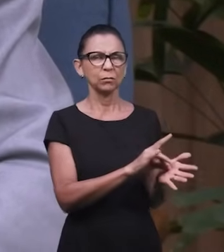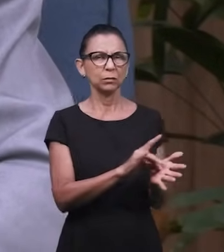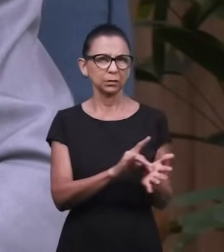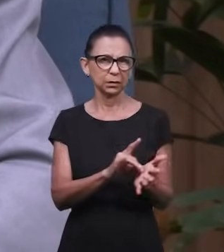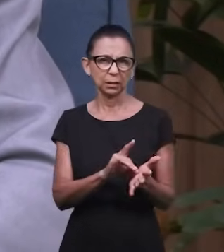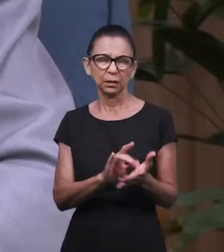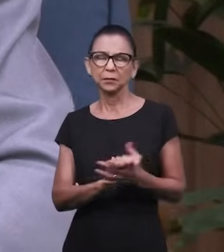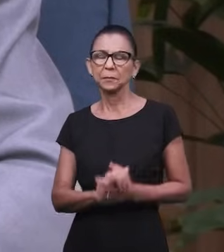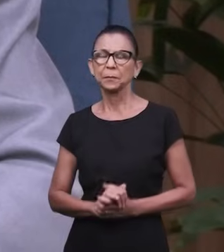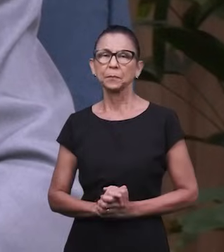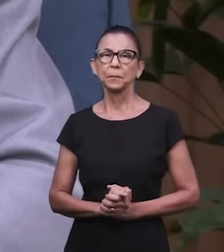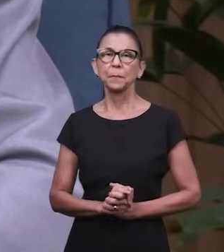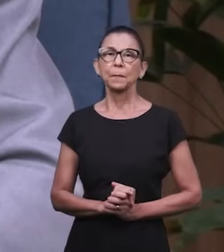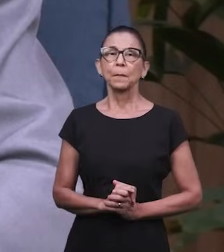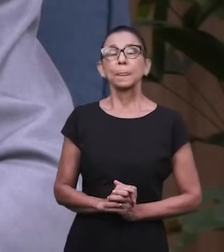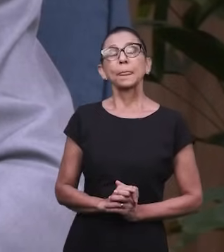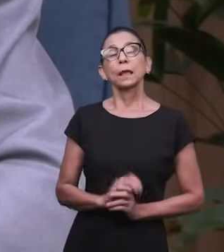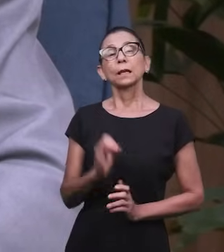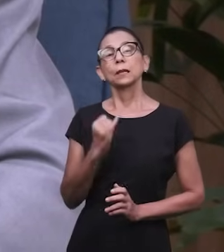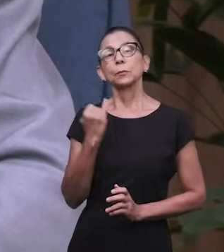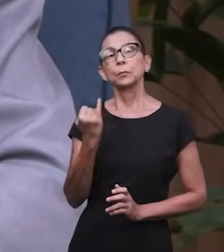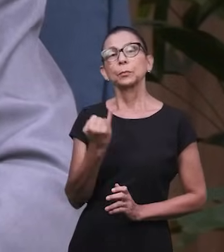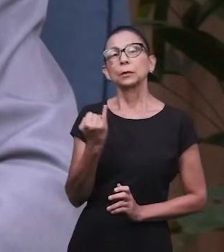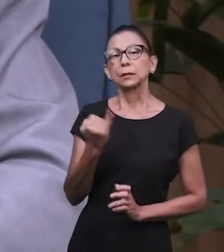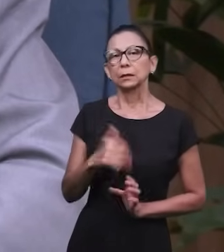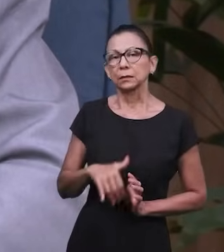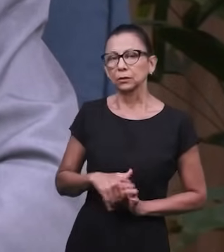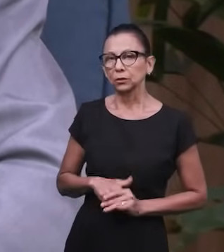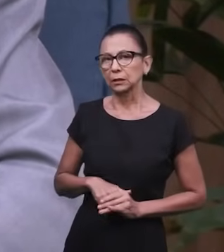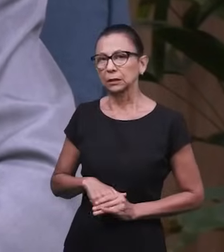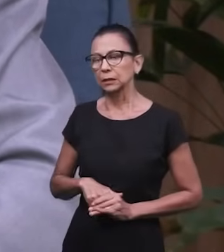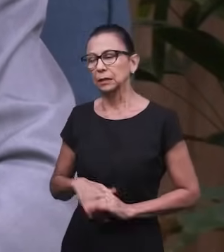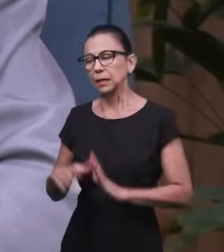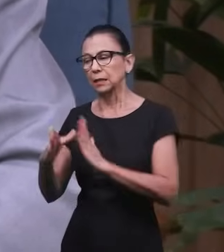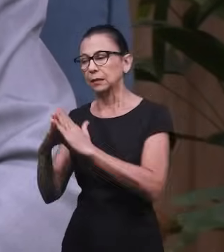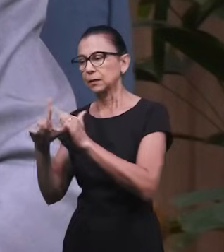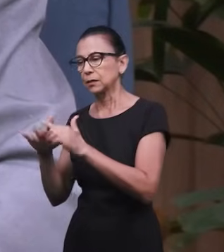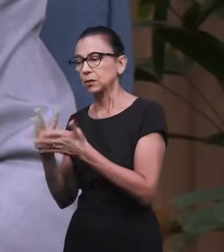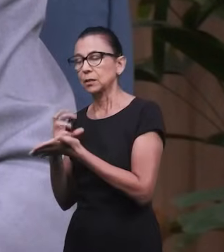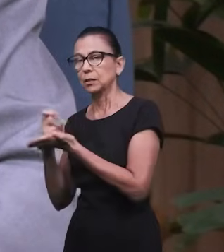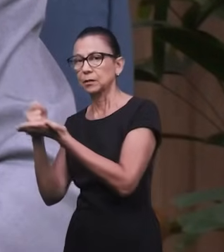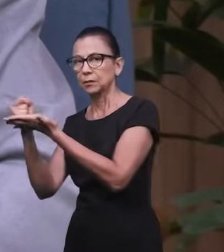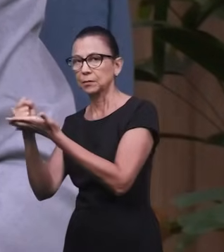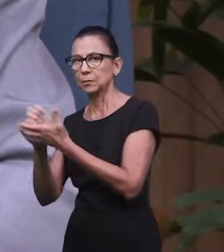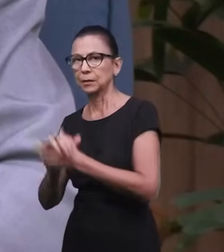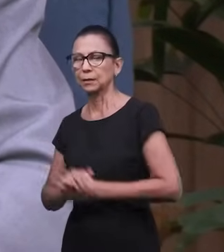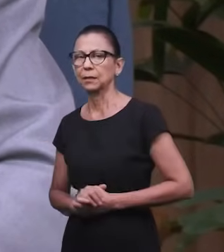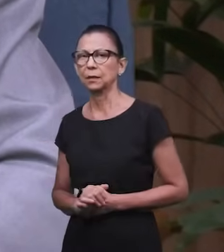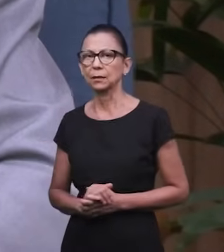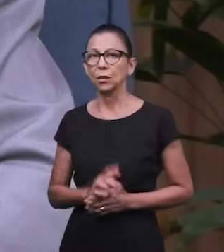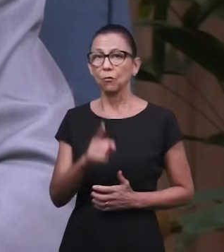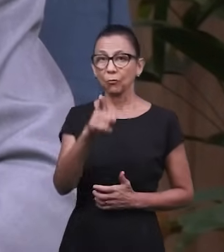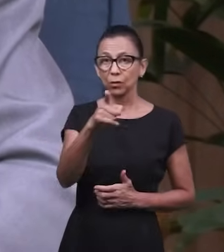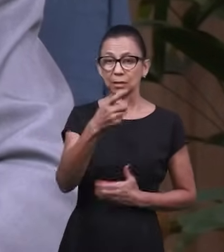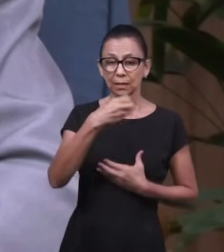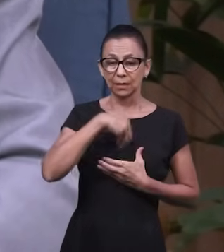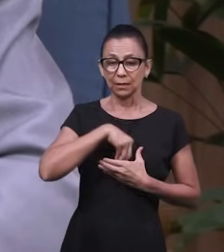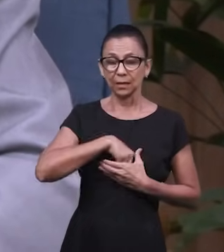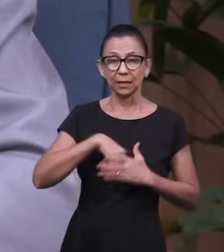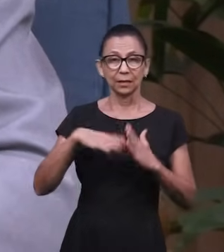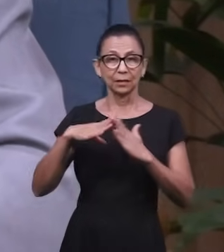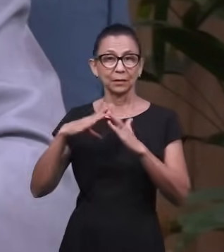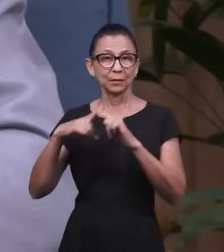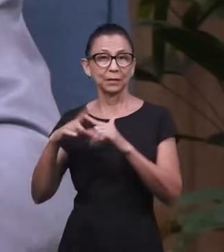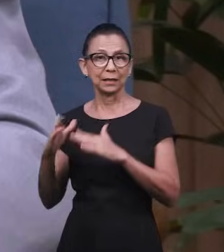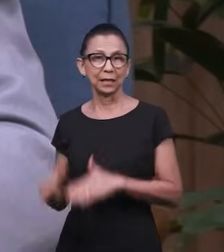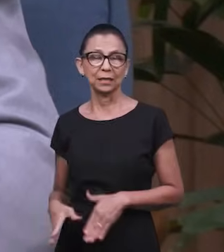gente fala da igreja, é importante dizer isso, quando a gente fala da igreja, fala de você que está assistindo, né? Amém. Você como igreja. Não é da